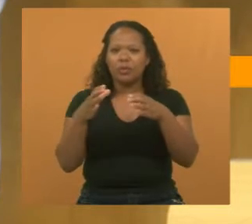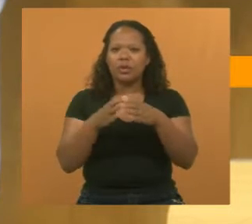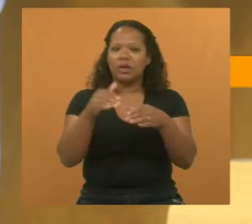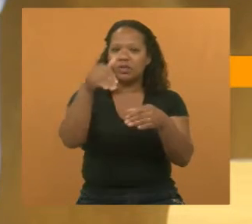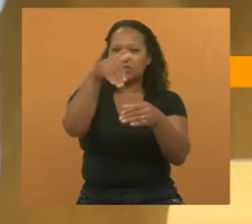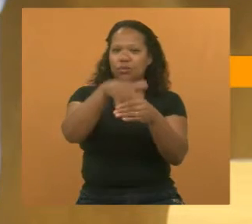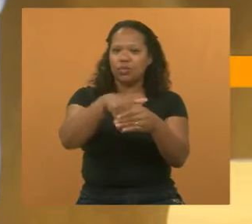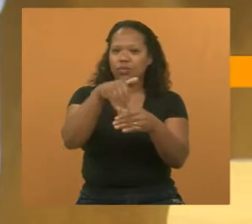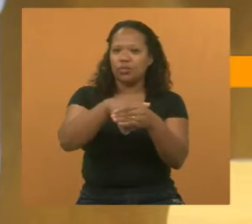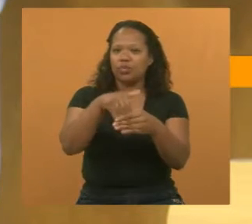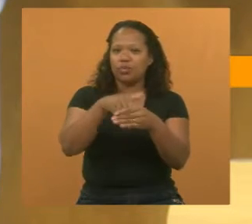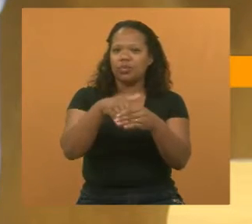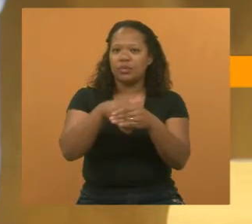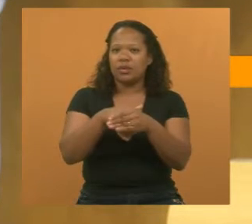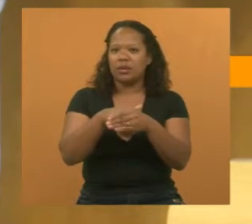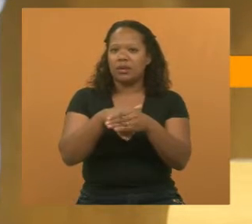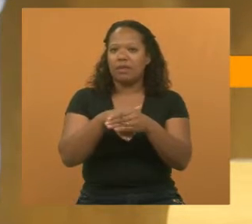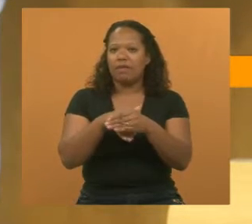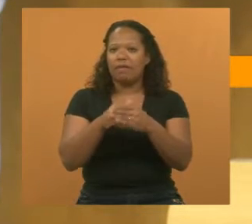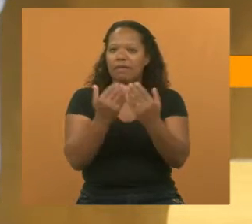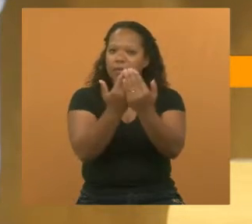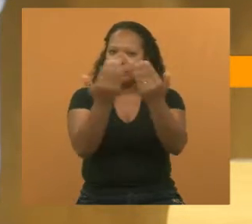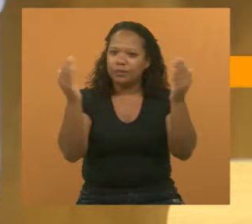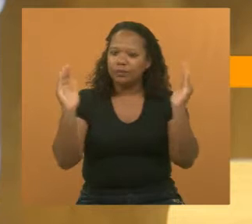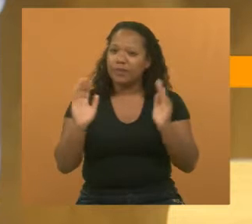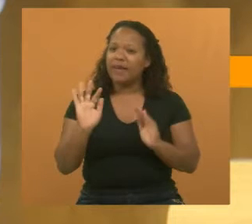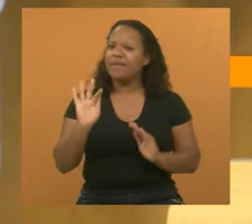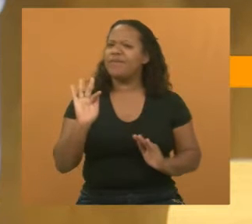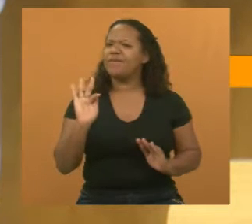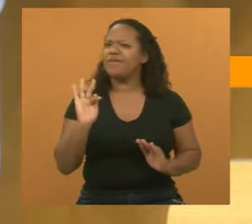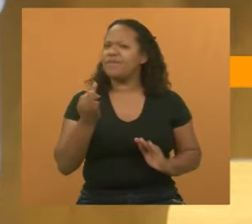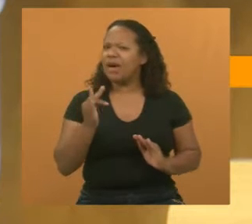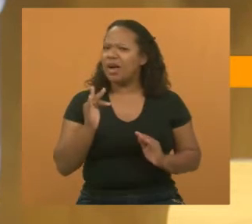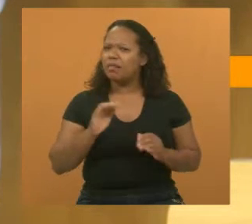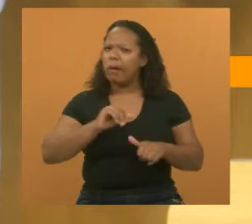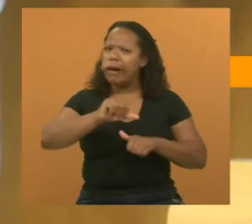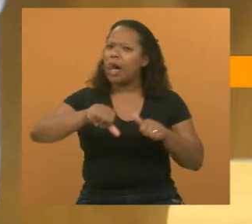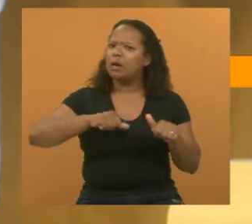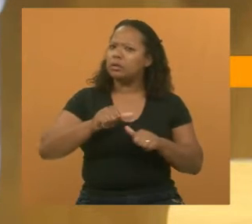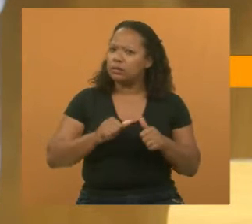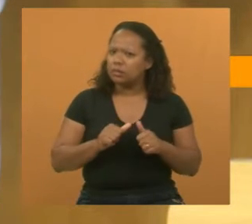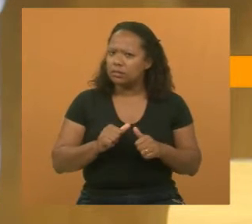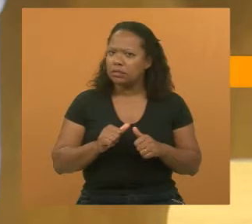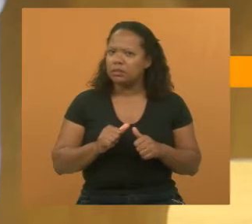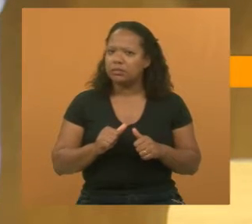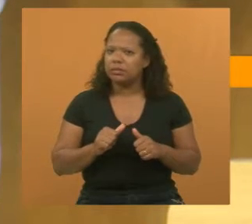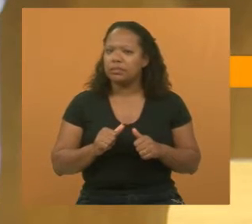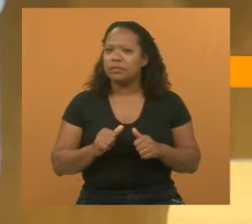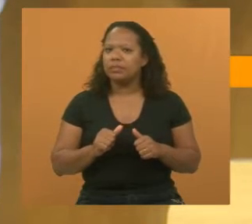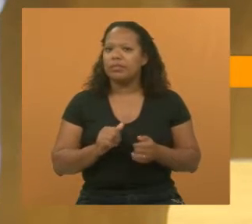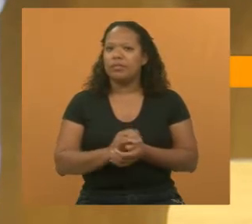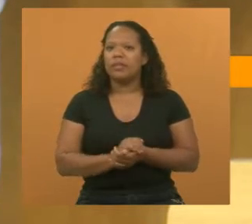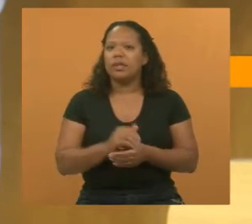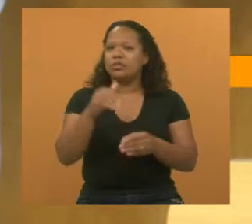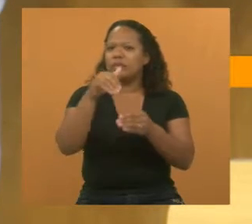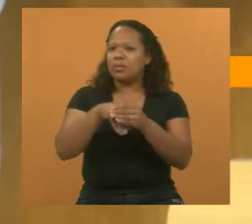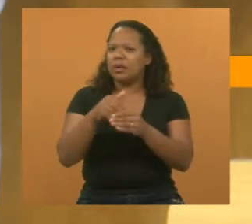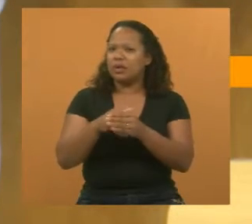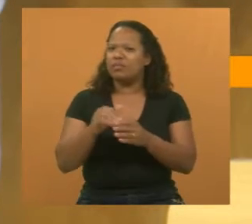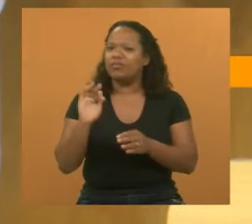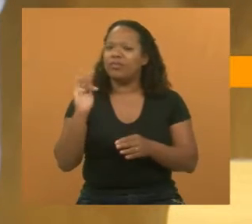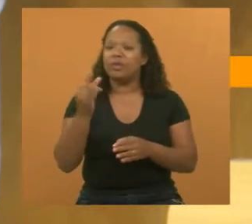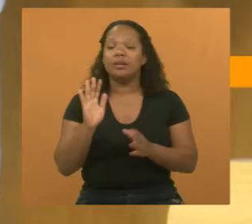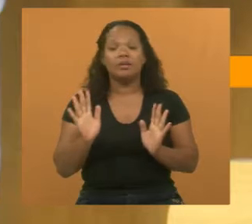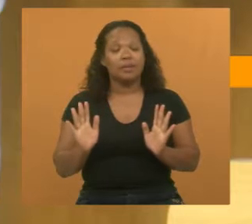urnas eletrônicas eram fraudadas e que o sistema eleitoral do Brasil era um sistema falho. Já caiu um